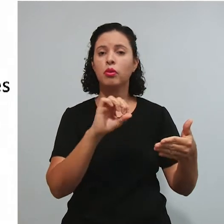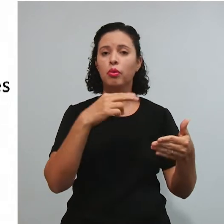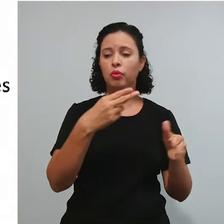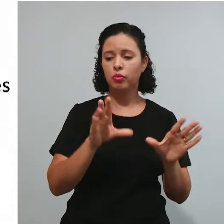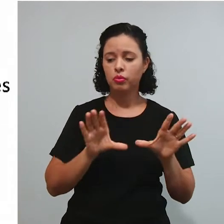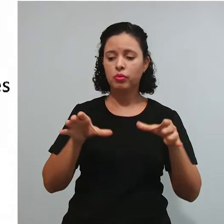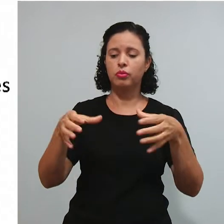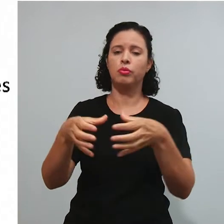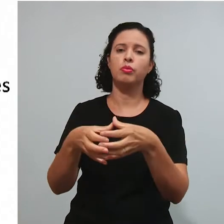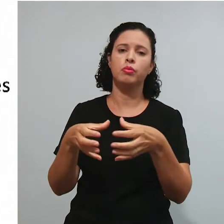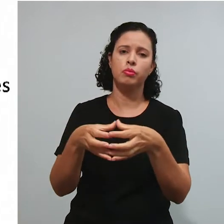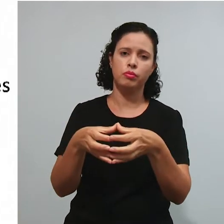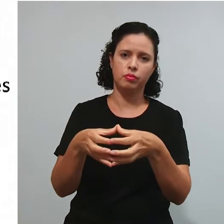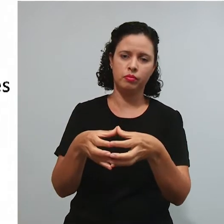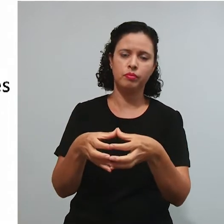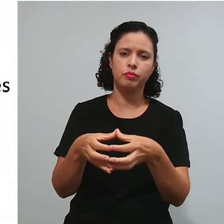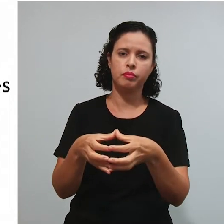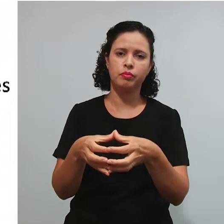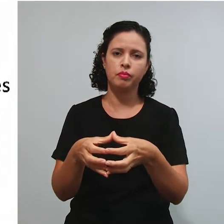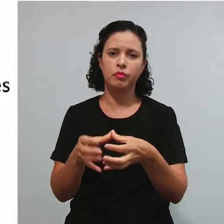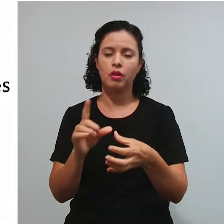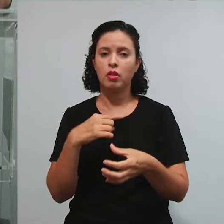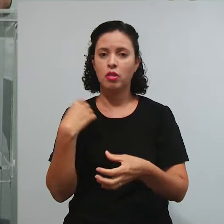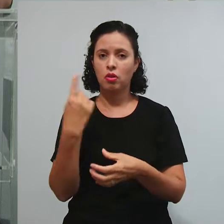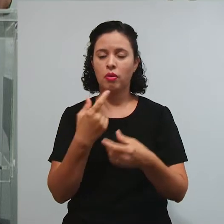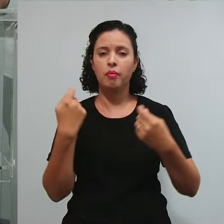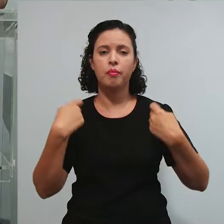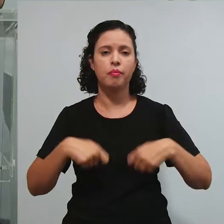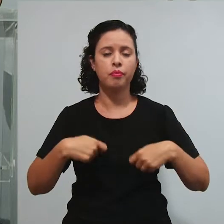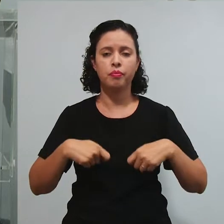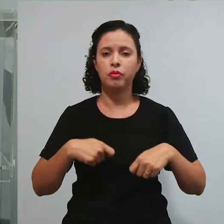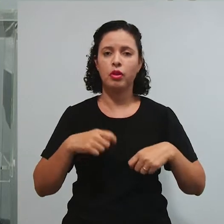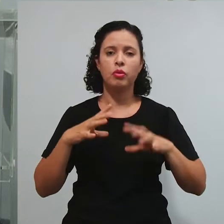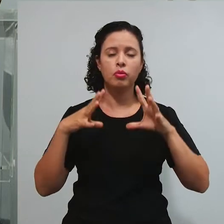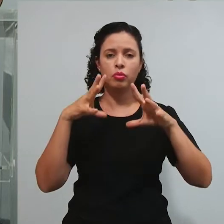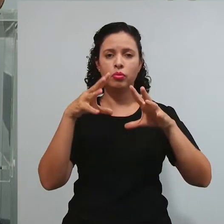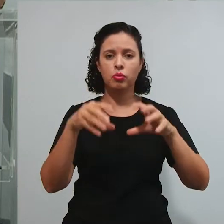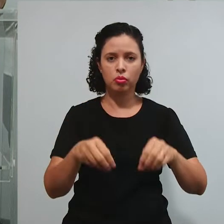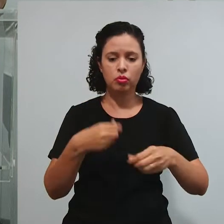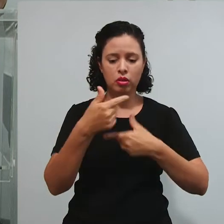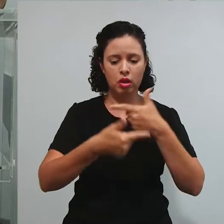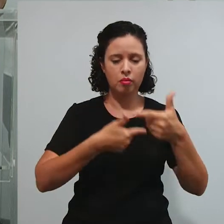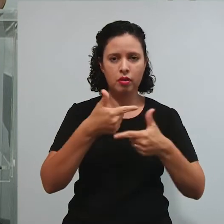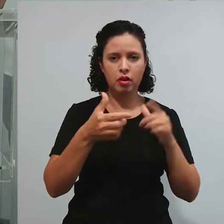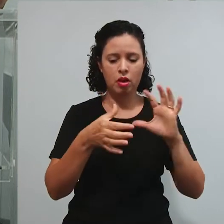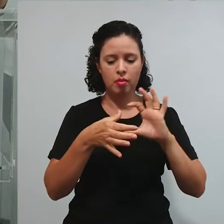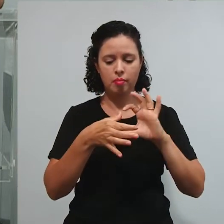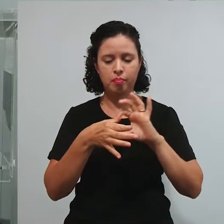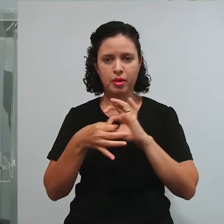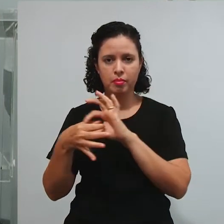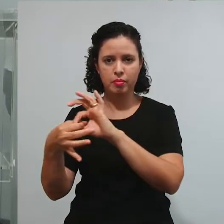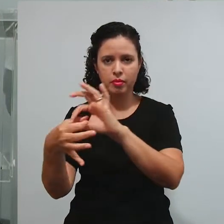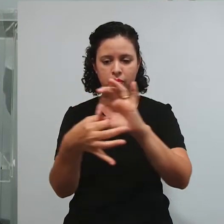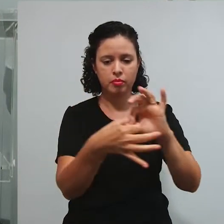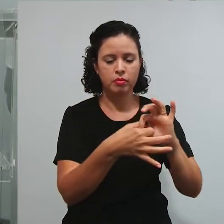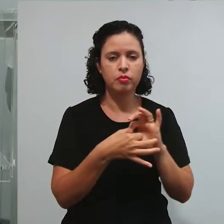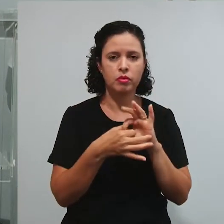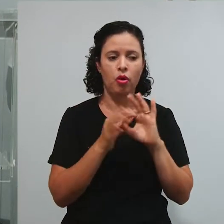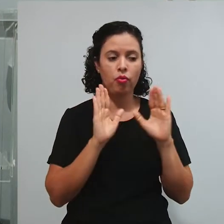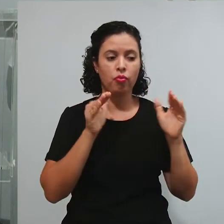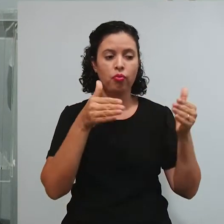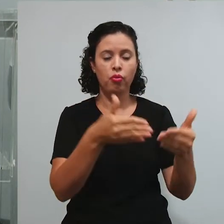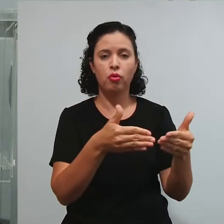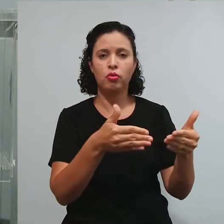ou coletivos. Ou seja, nós precisamos todos trabalhar alinhados, todos focando numa